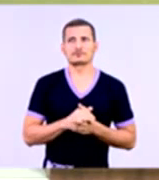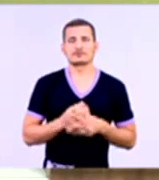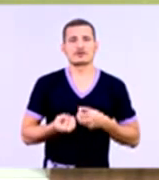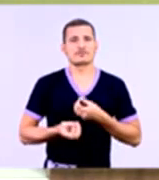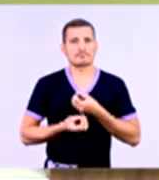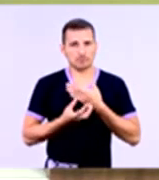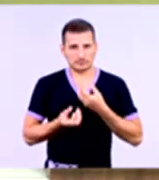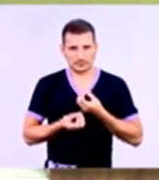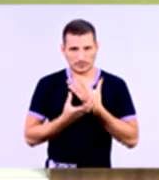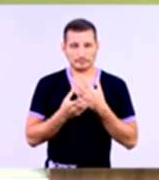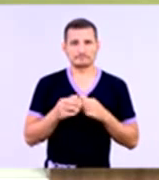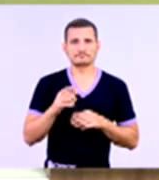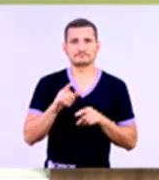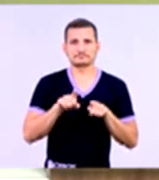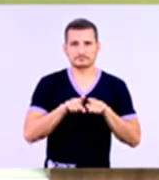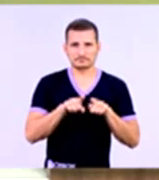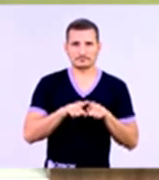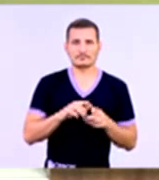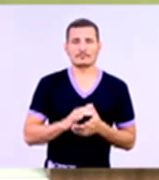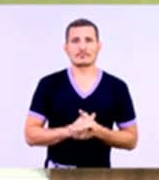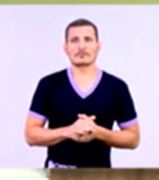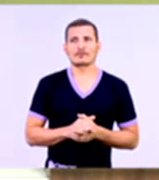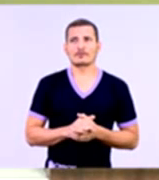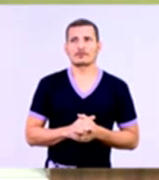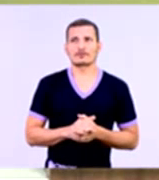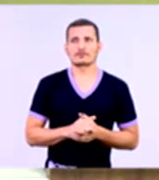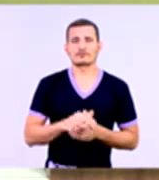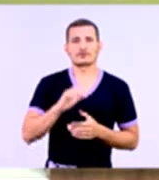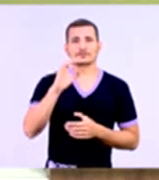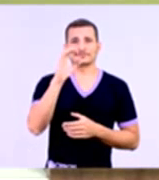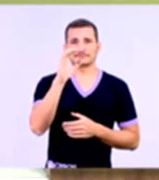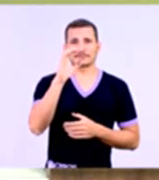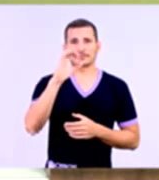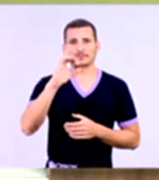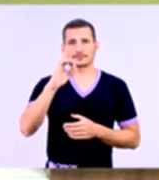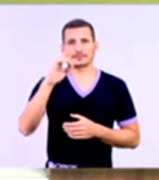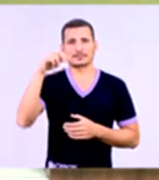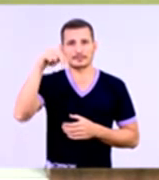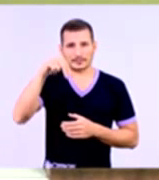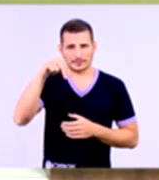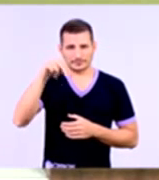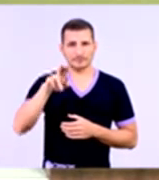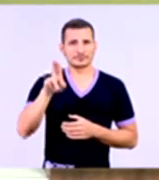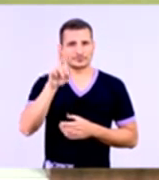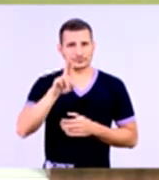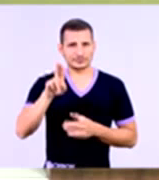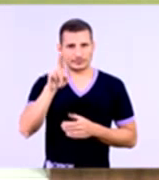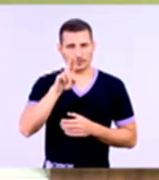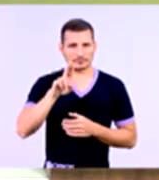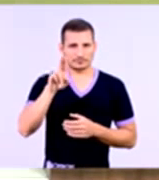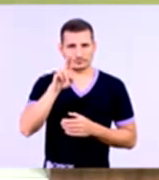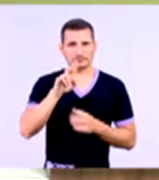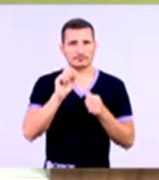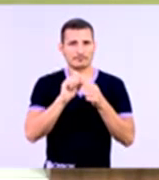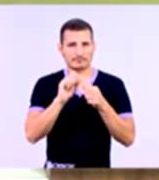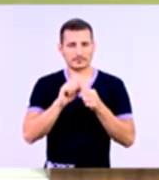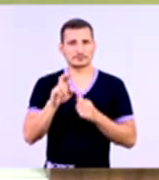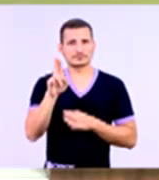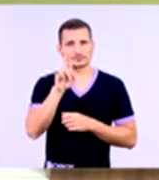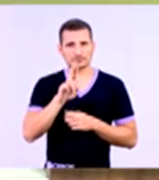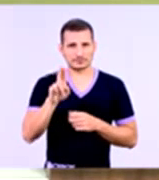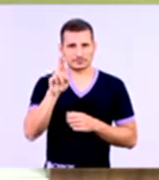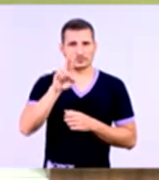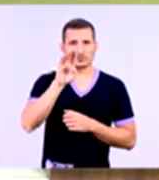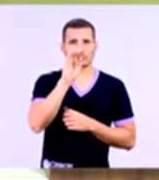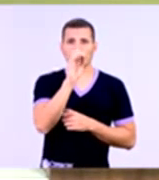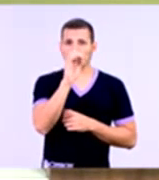Né, e nós temos também o Content Delivery Network, que é o CDN, né, que o usuário basicamente ele faz a utilização do